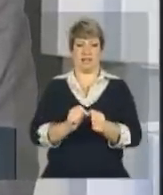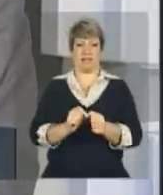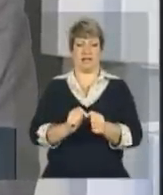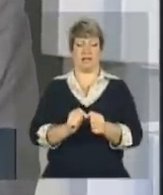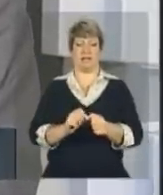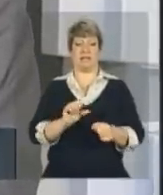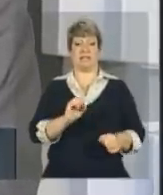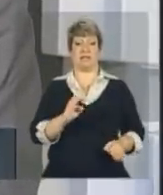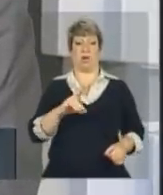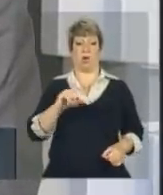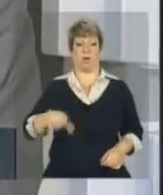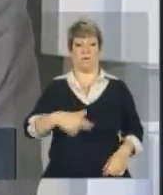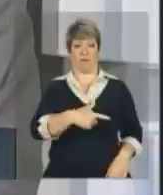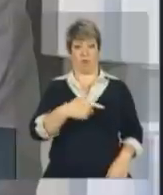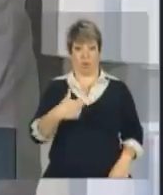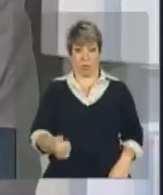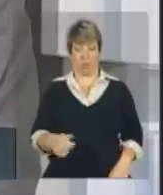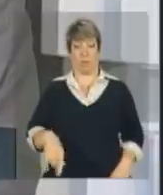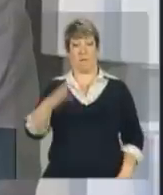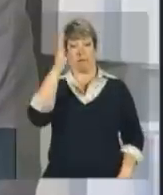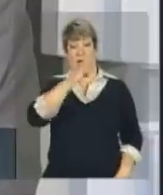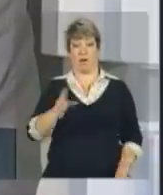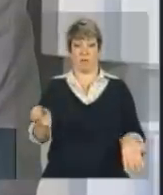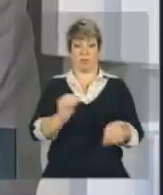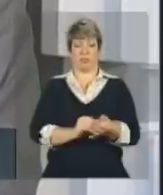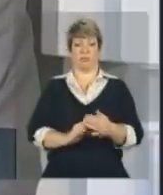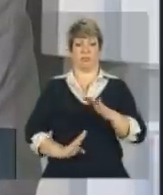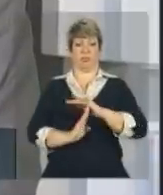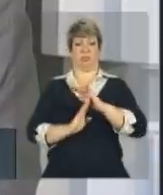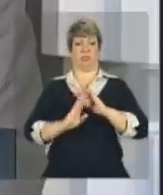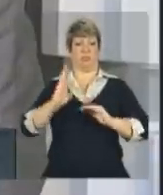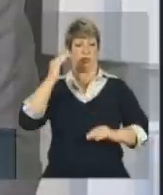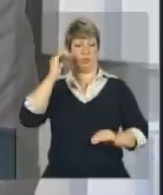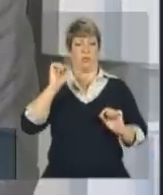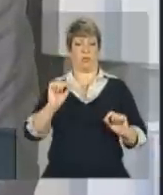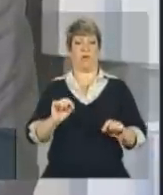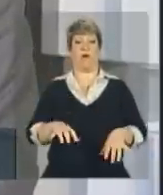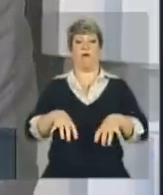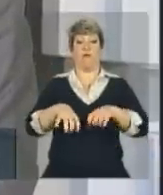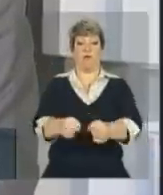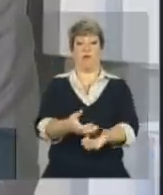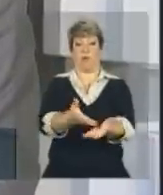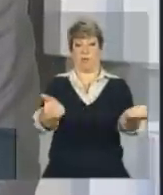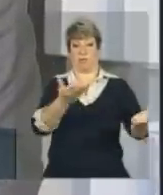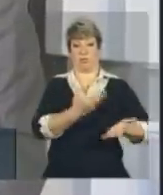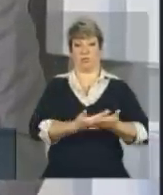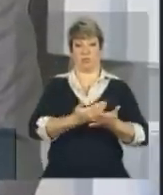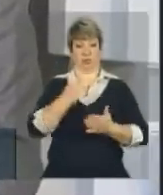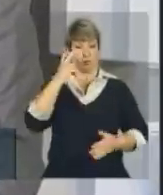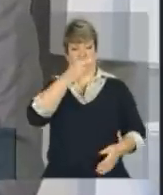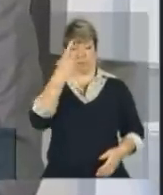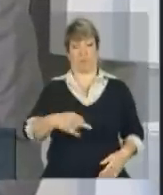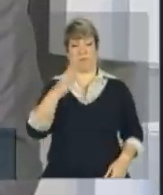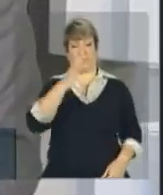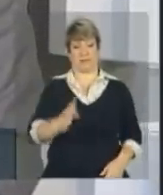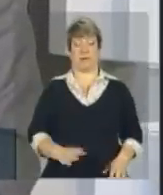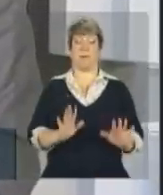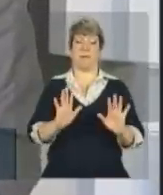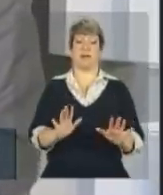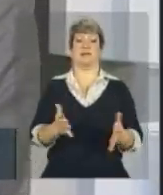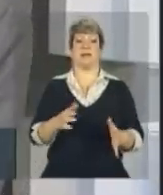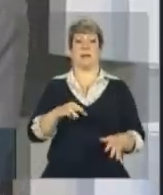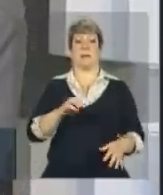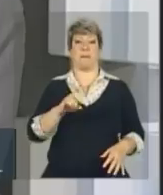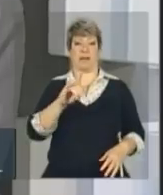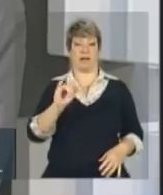Brasil, né, no topo das nações no que diz respeito à formação da sua gente. Mas, na média, e